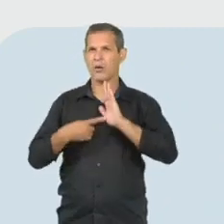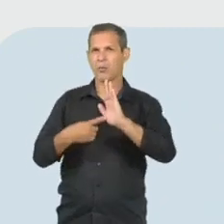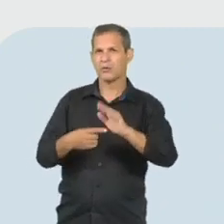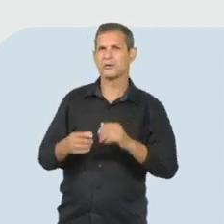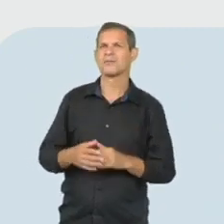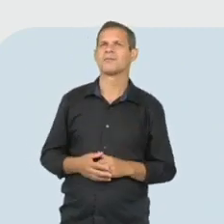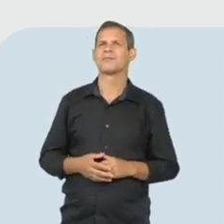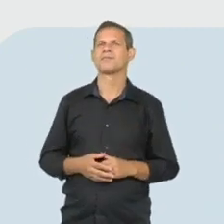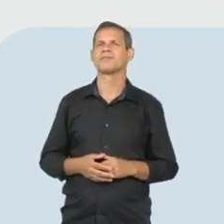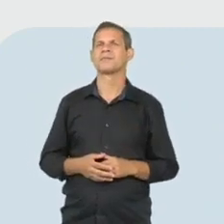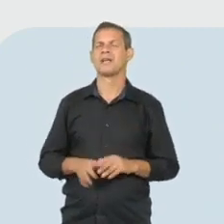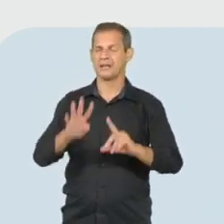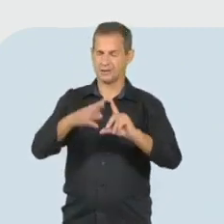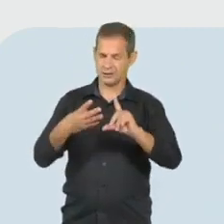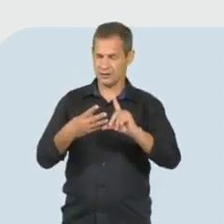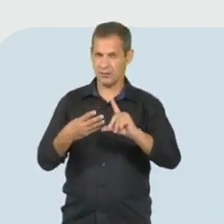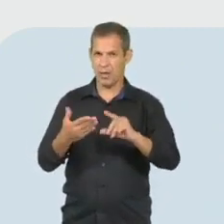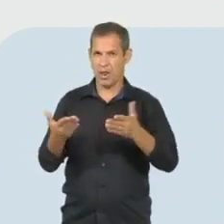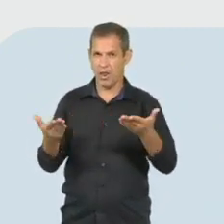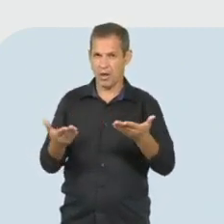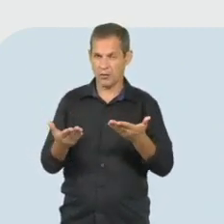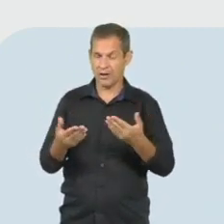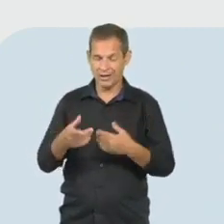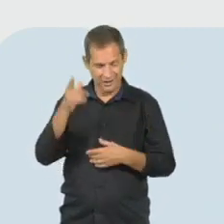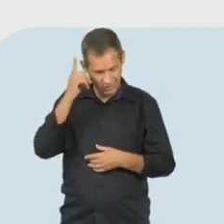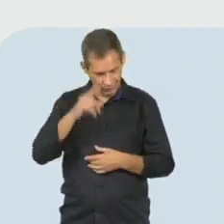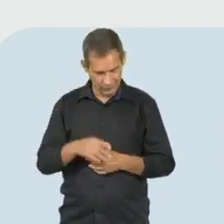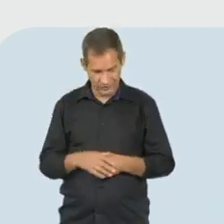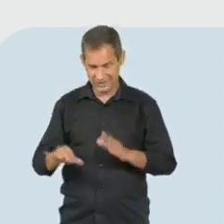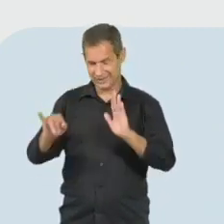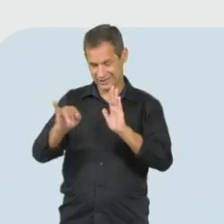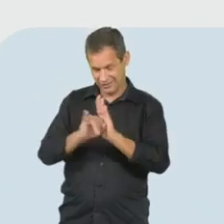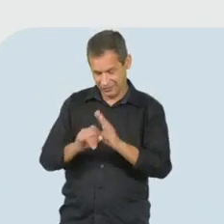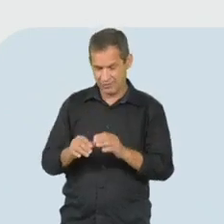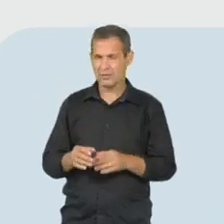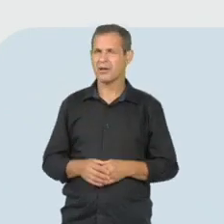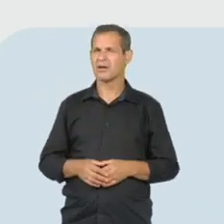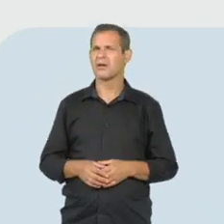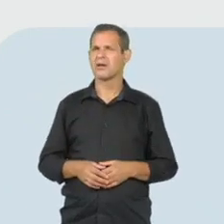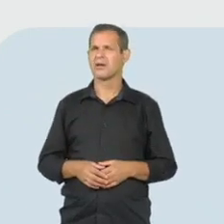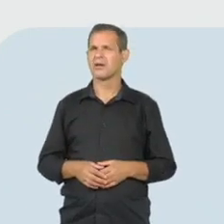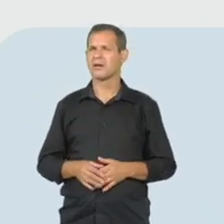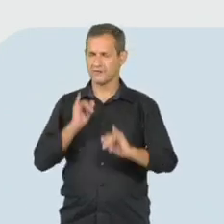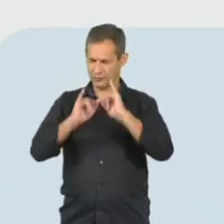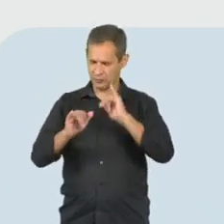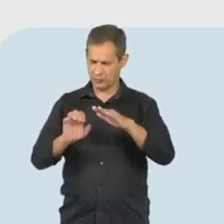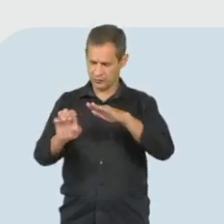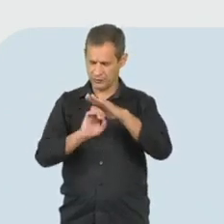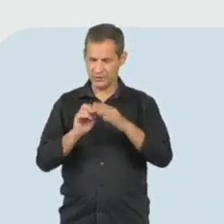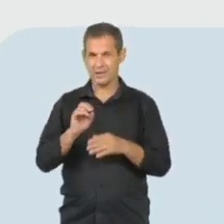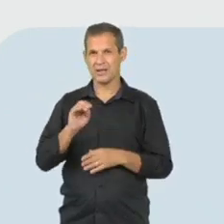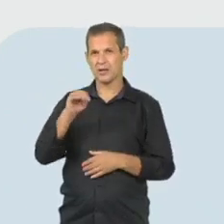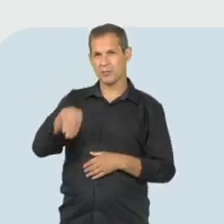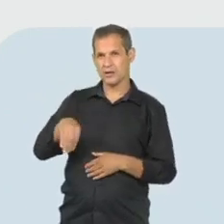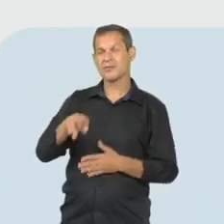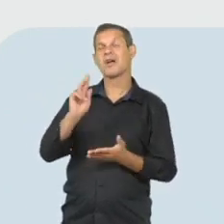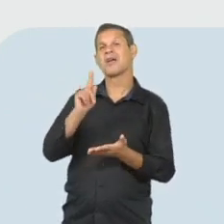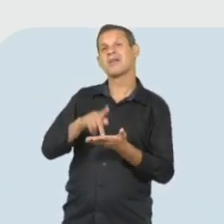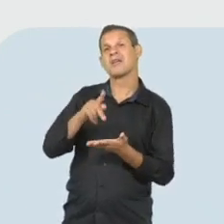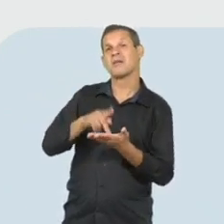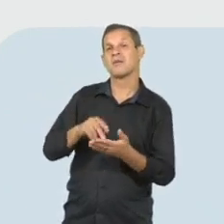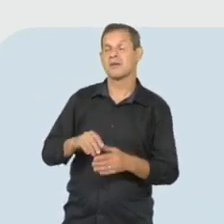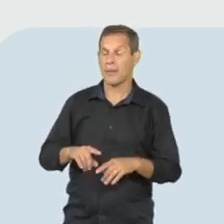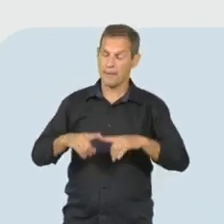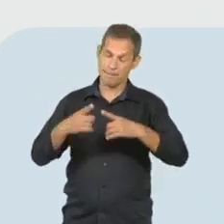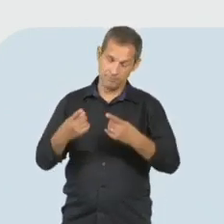aqui na tabela a seguir e ela consegue constatar se a afirmação da empresa M é verídica.